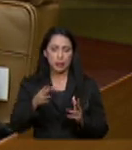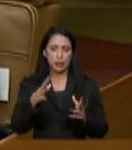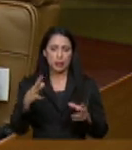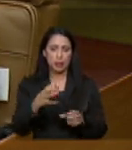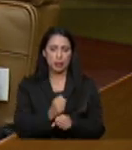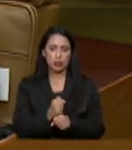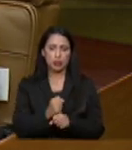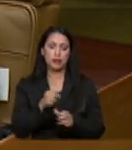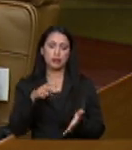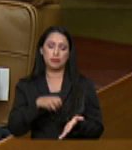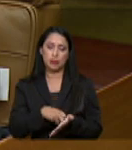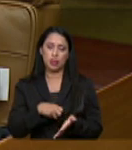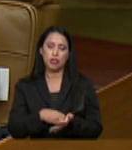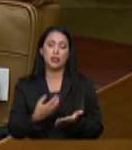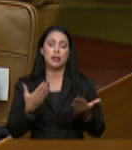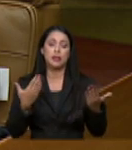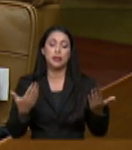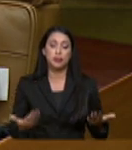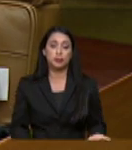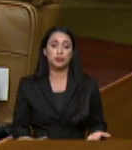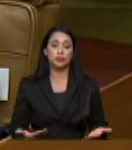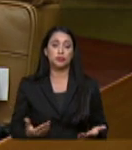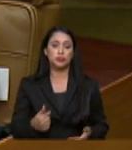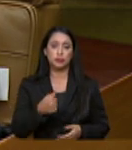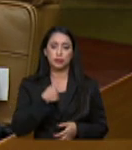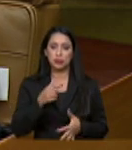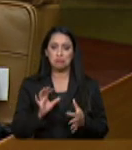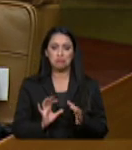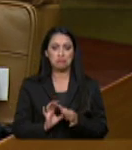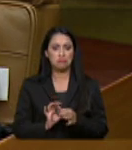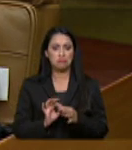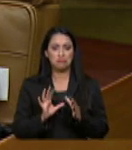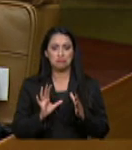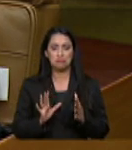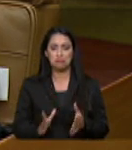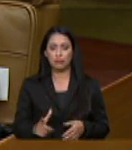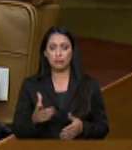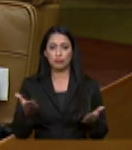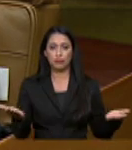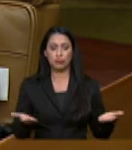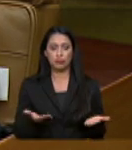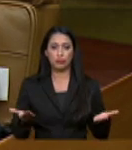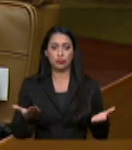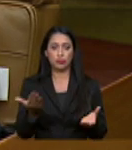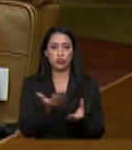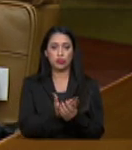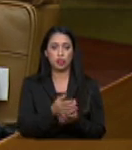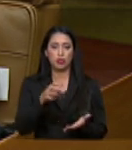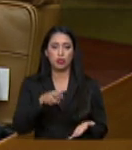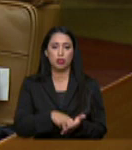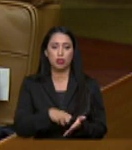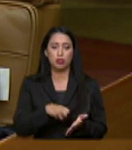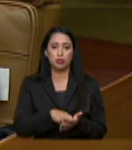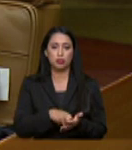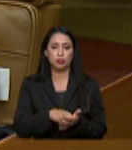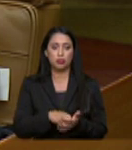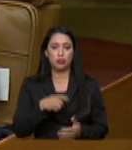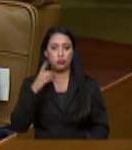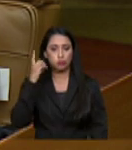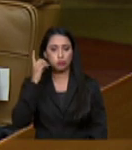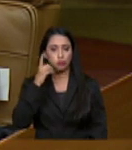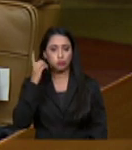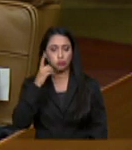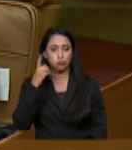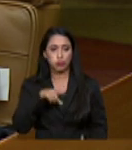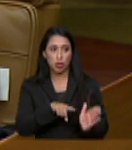dosimetria e sinto-me à vontade para nesta são p o Face de parlamentar